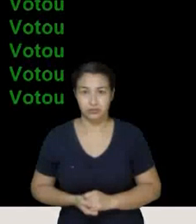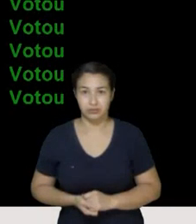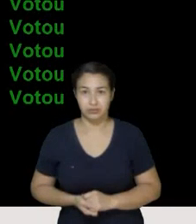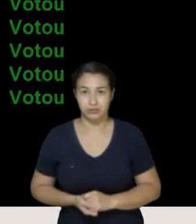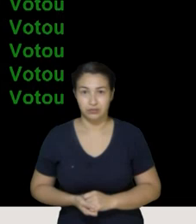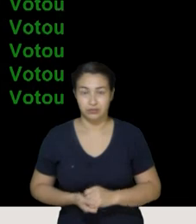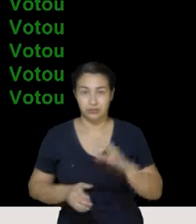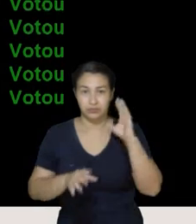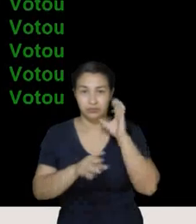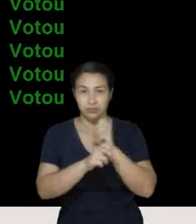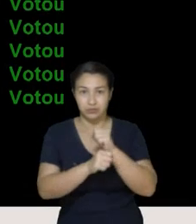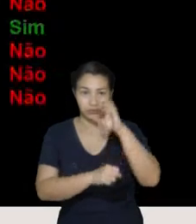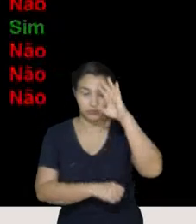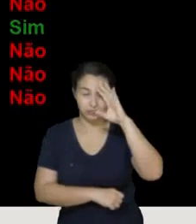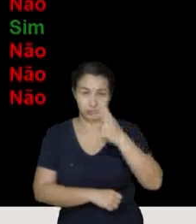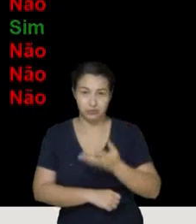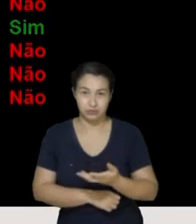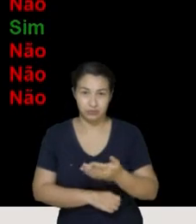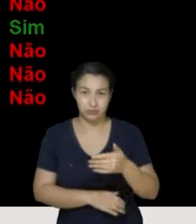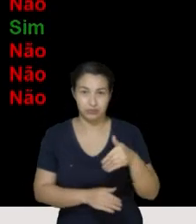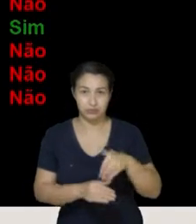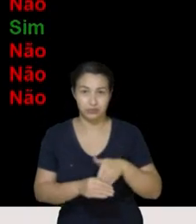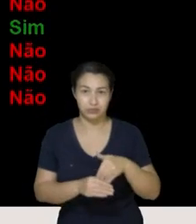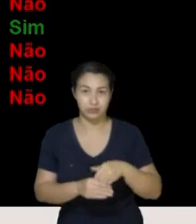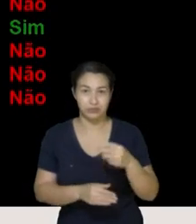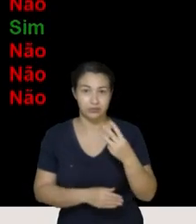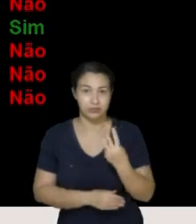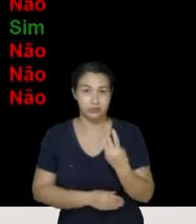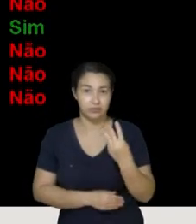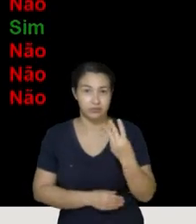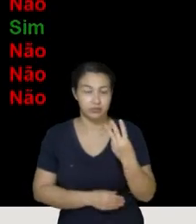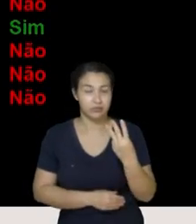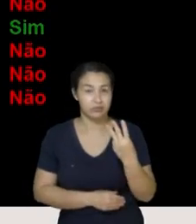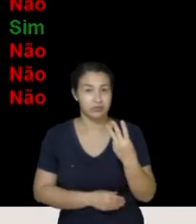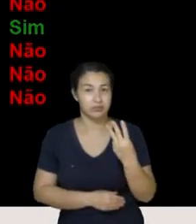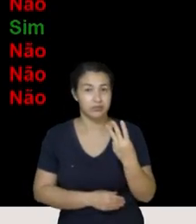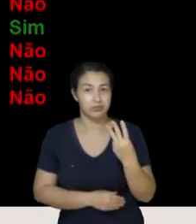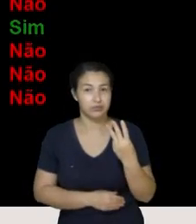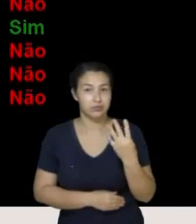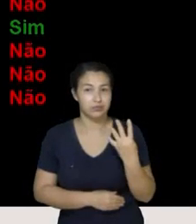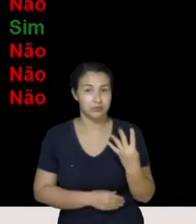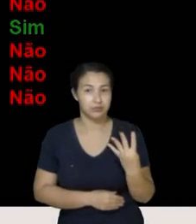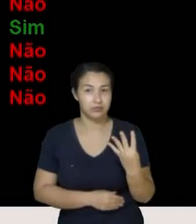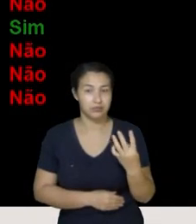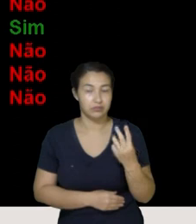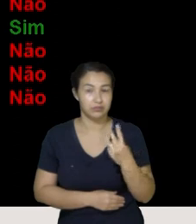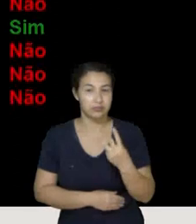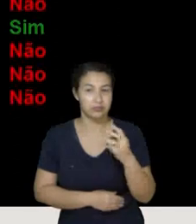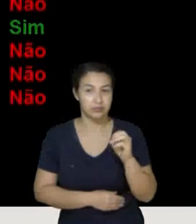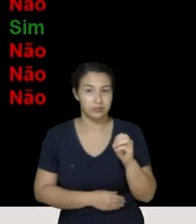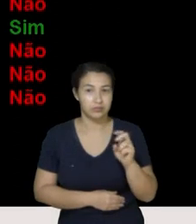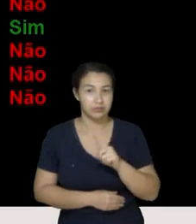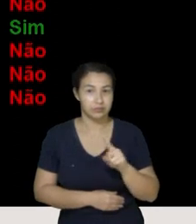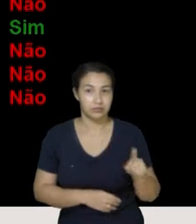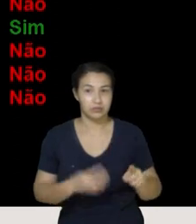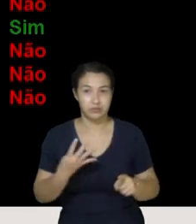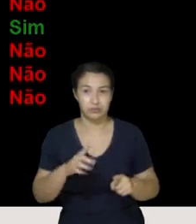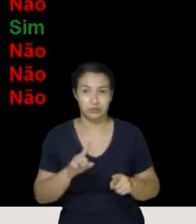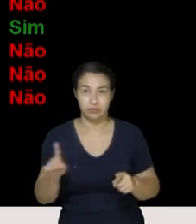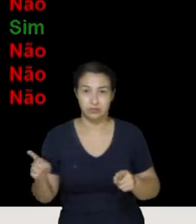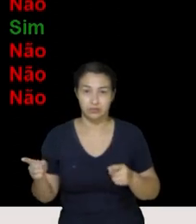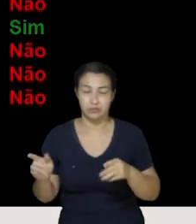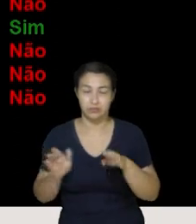Colhemos o resultado. Votaram os senhores 34 deputados, 4 sim, 30 não. Está rejeitado o